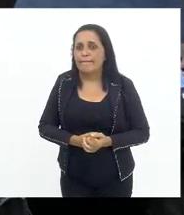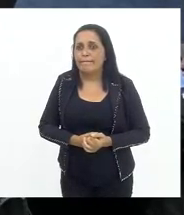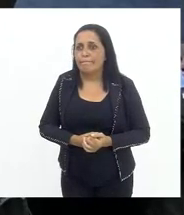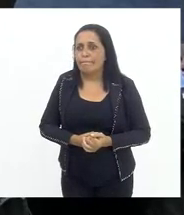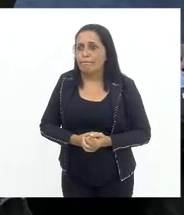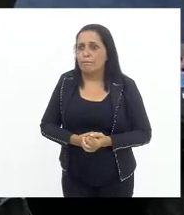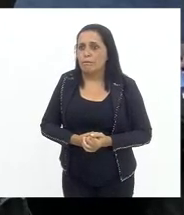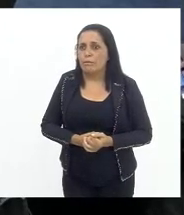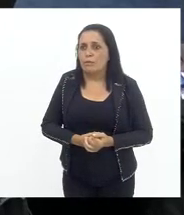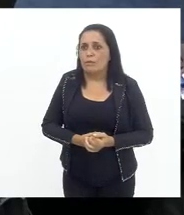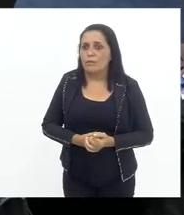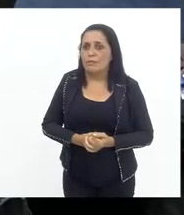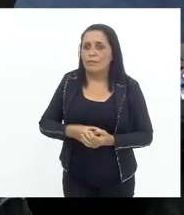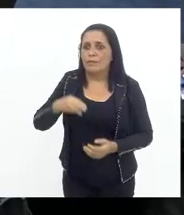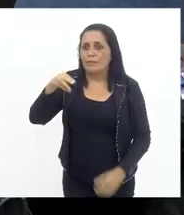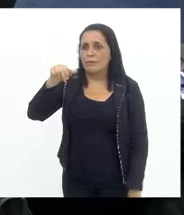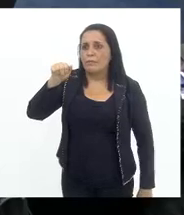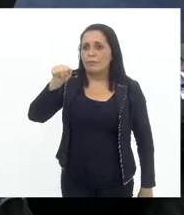Deputado Marcelo Dino.